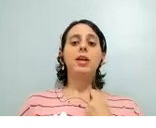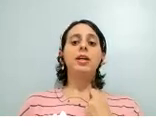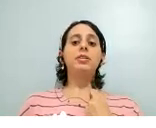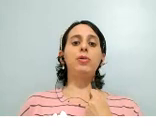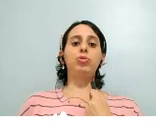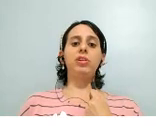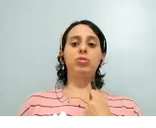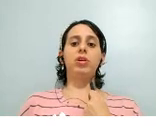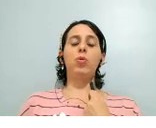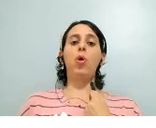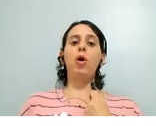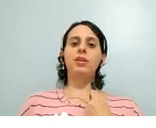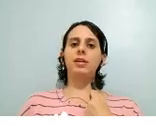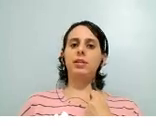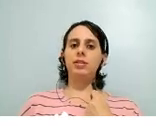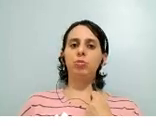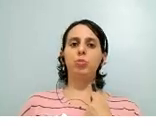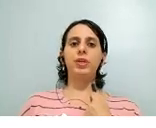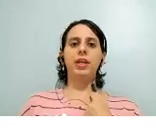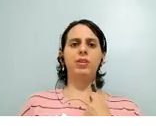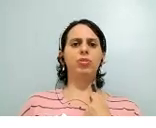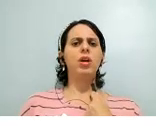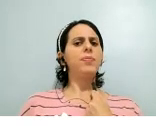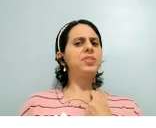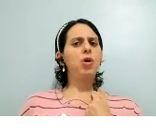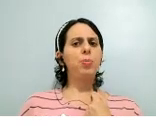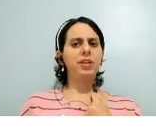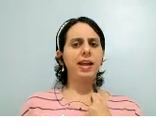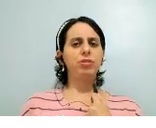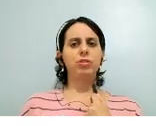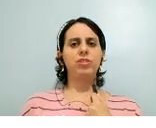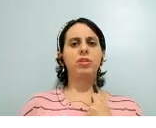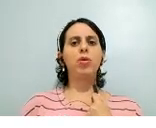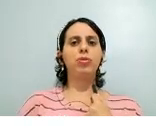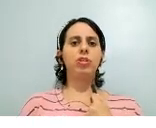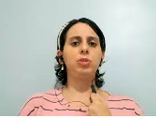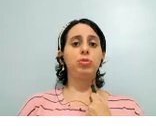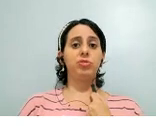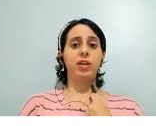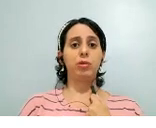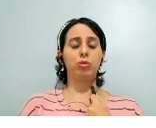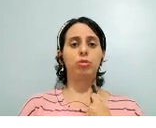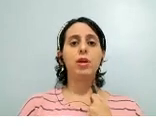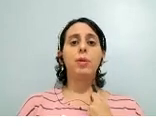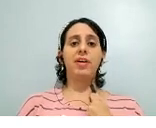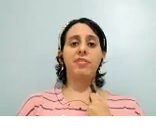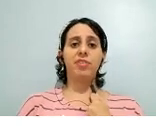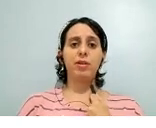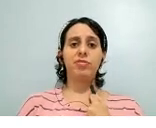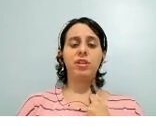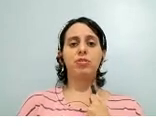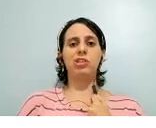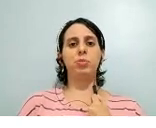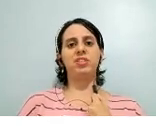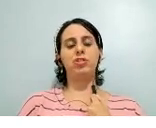doenças. Então, os vírus são organismos pequenos, tão pequenos que nós não conseguimos vê-los. Para